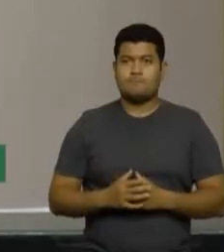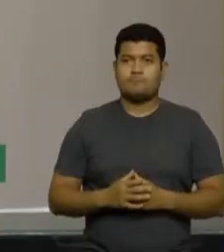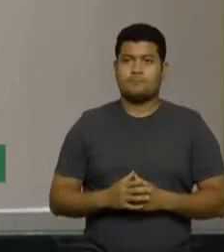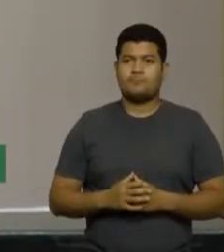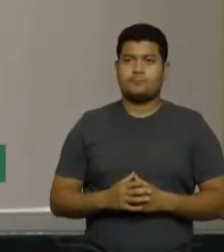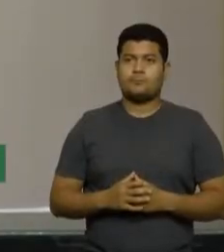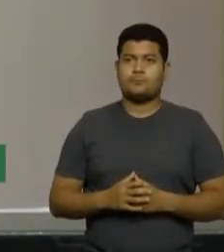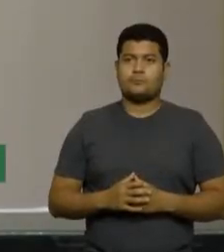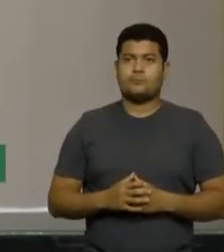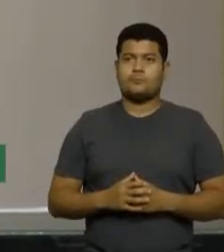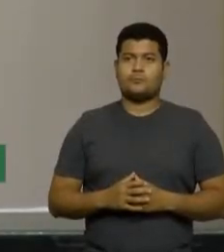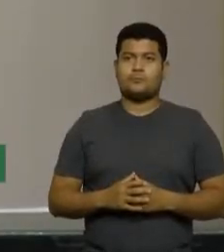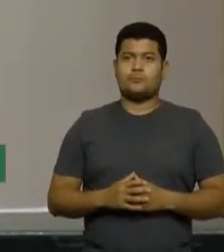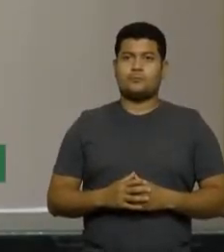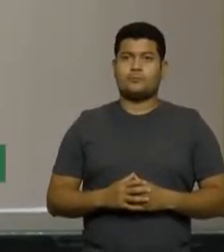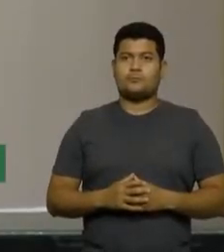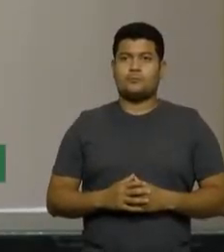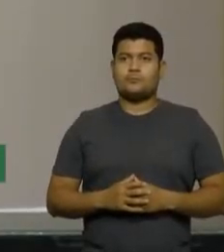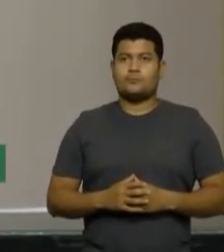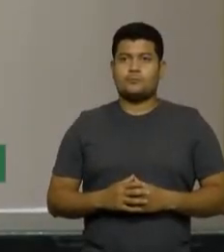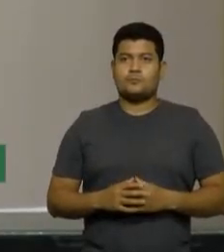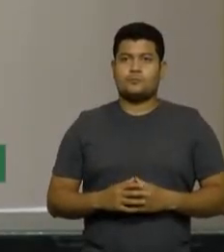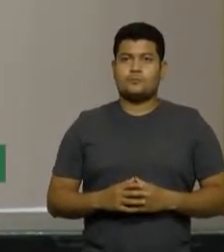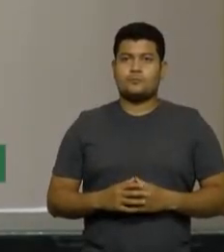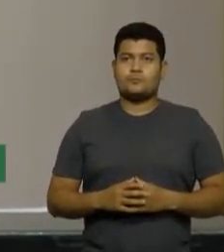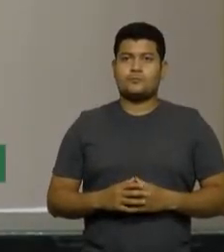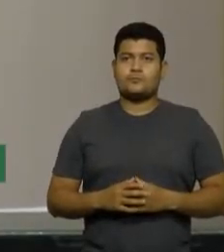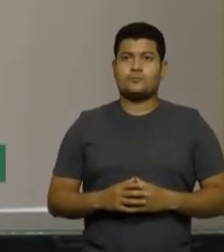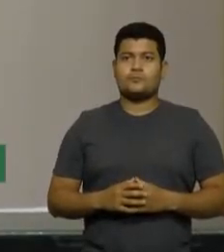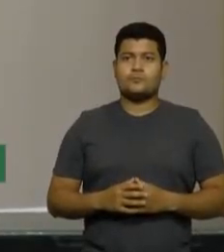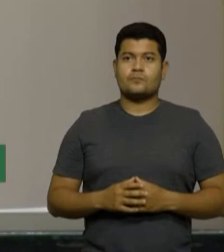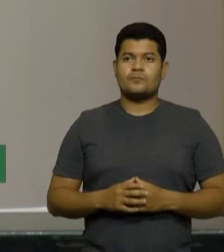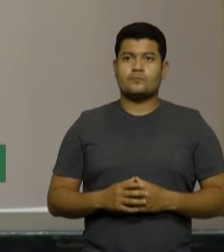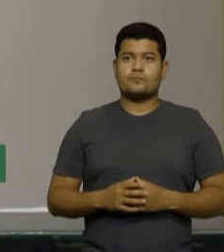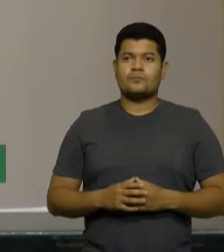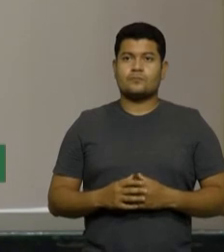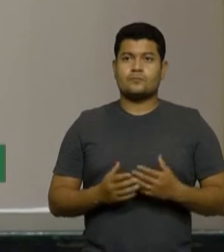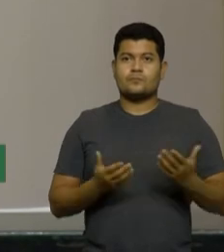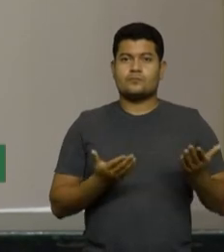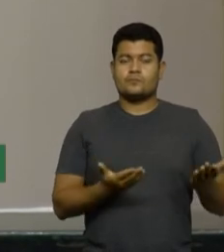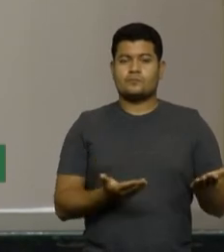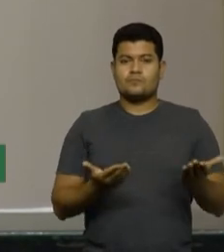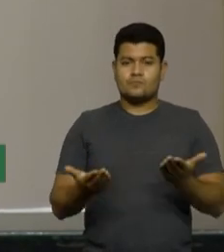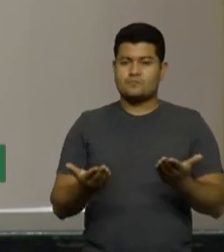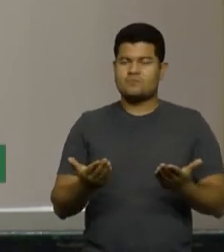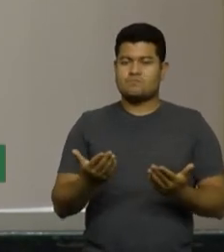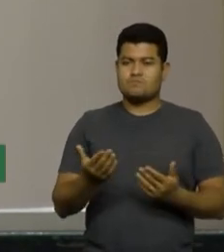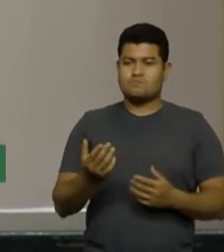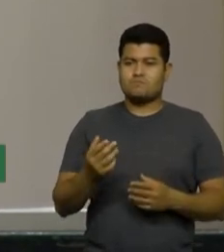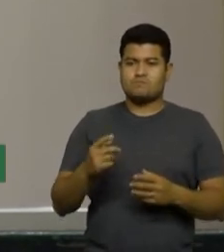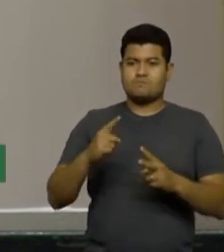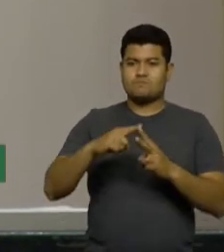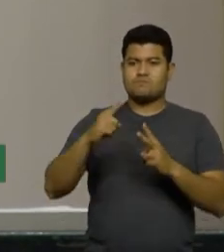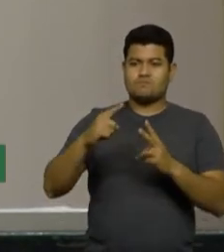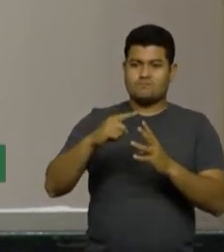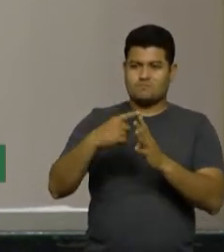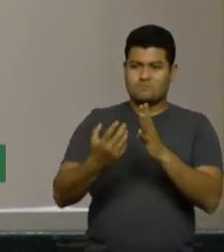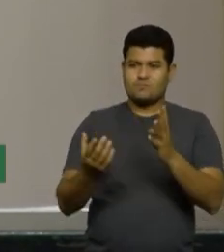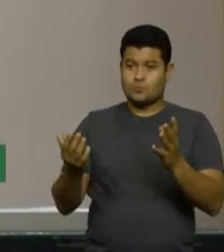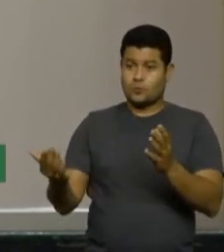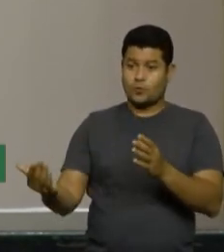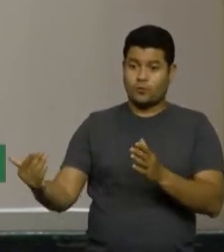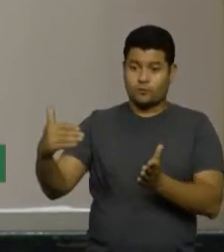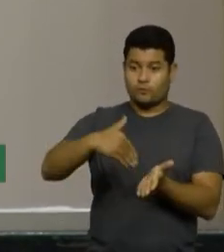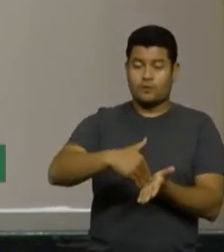Eu vejo, prefeito, ao divulgar a festa, o senhor e as realezas vieram aí para isso,